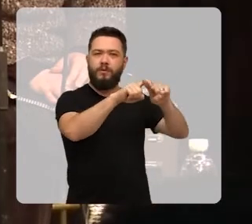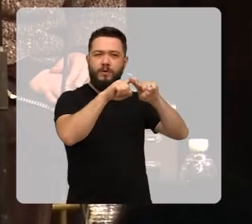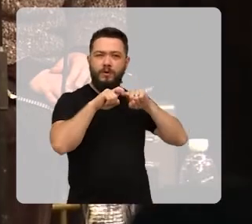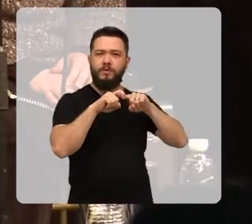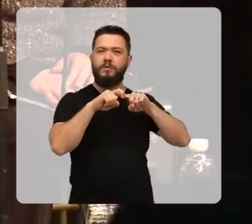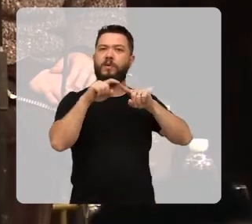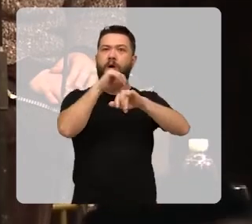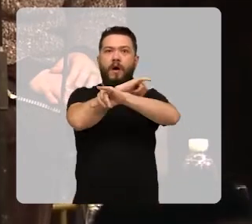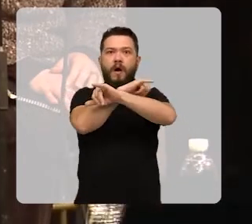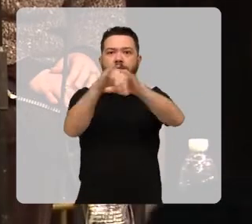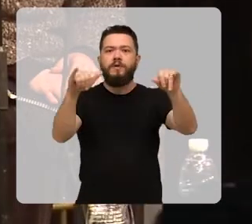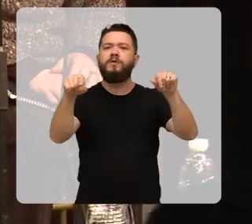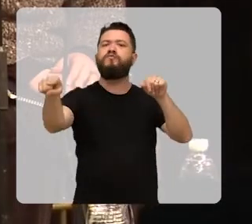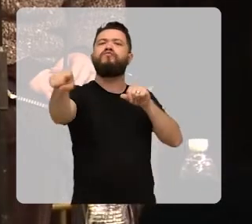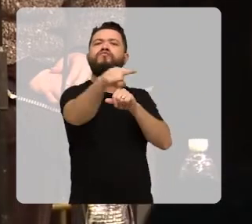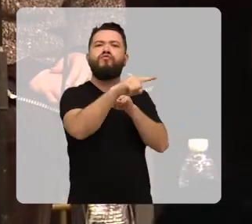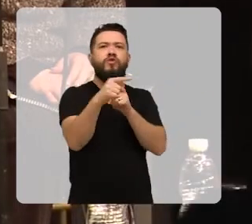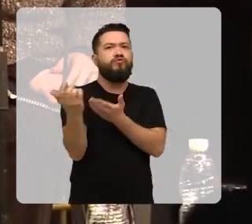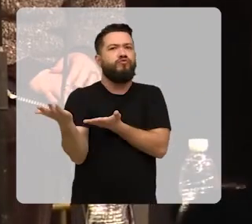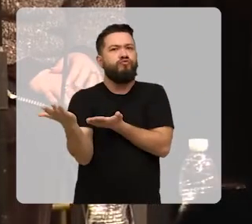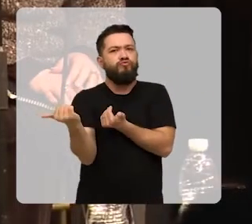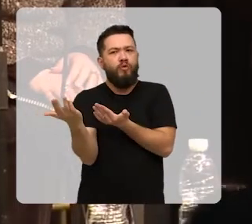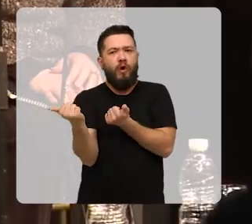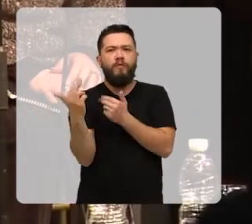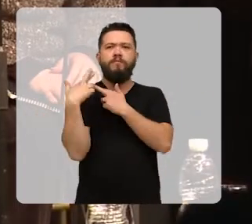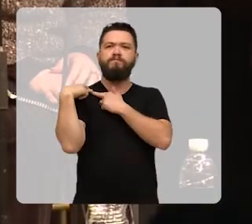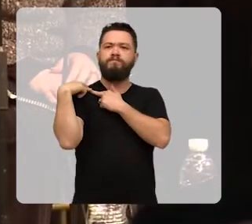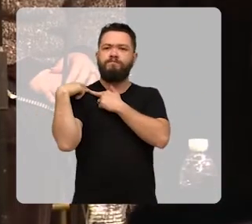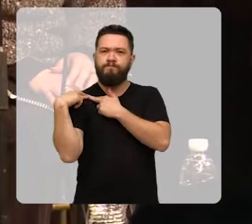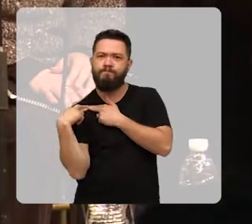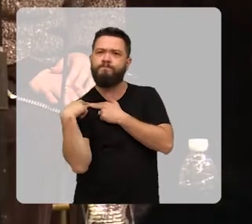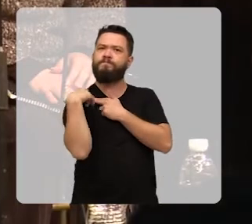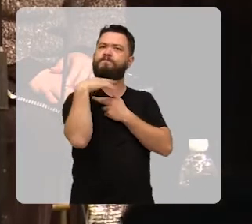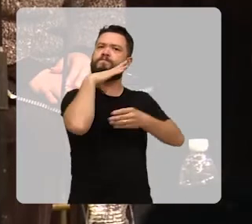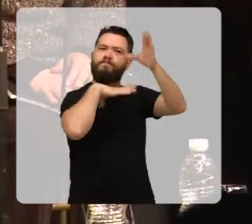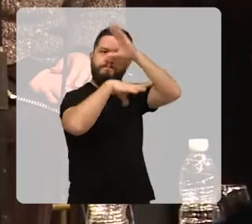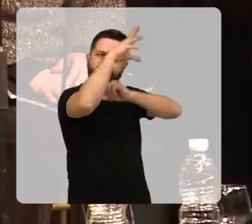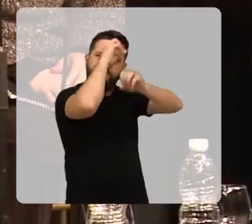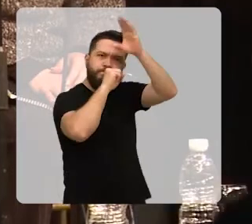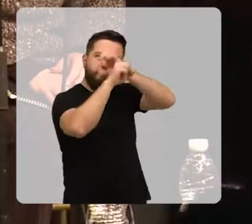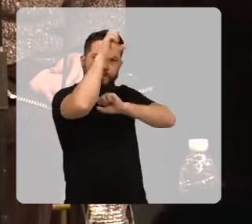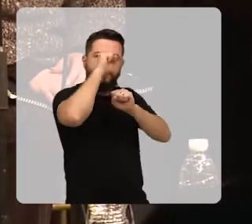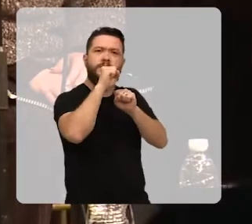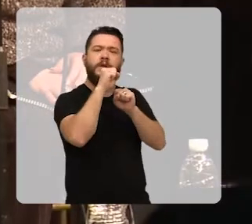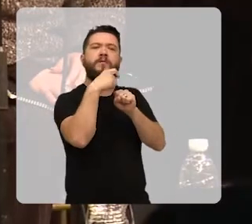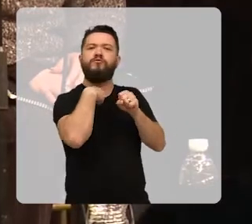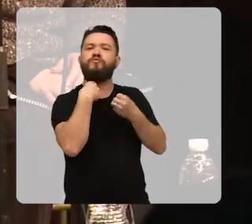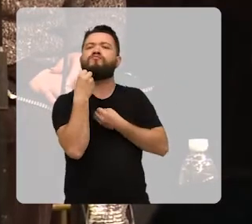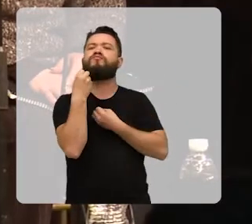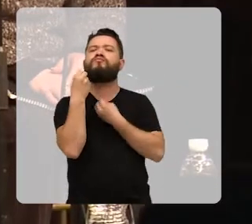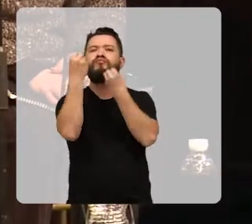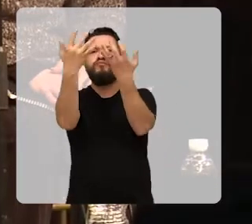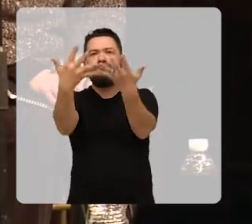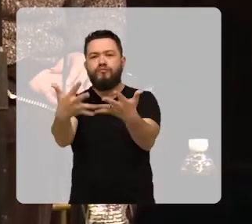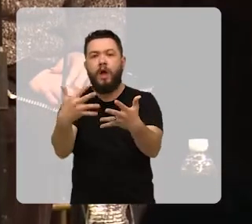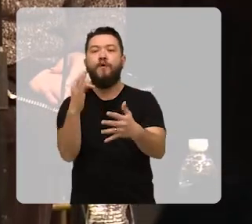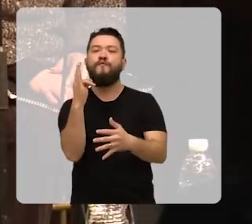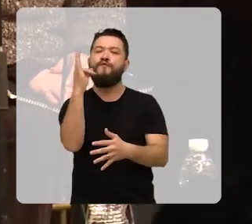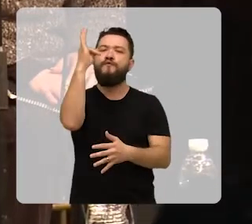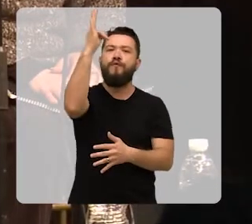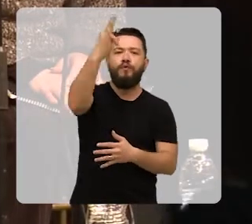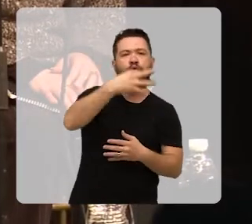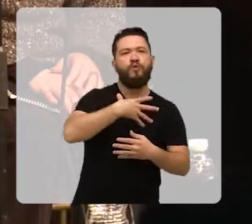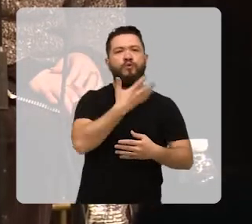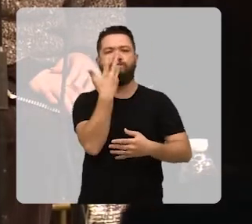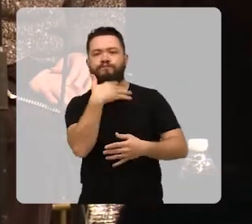a responsabilidade para transmitir e educar as futuras gerações sobre o que